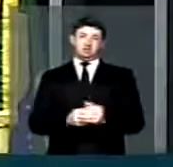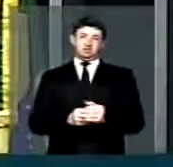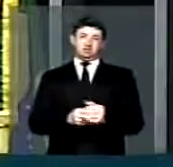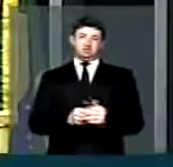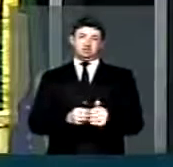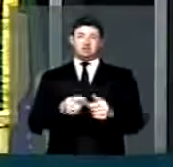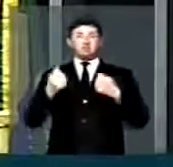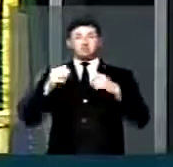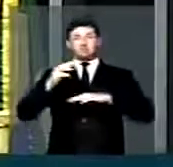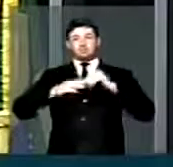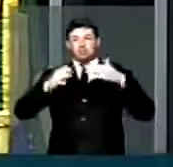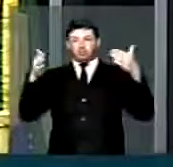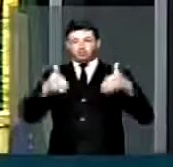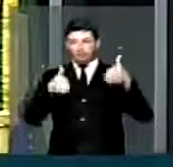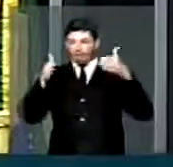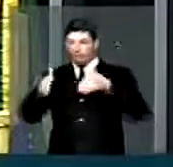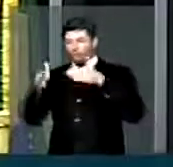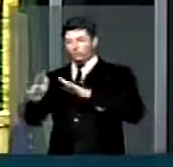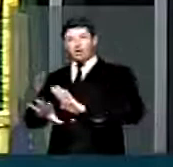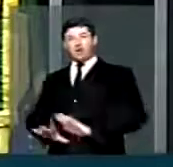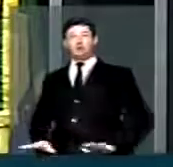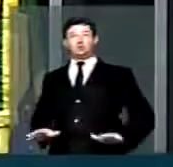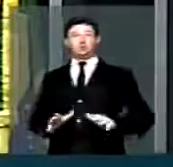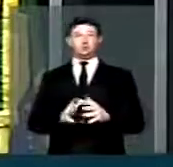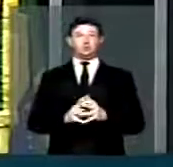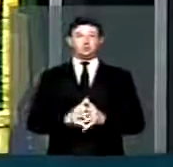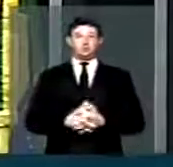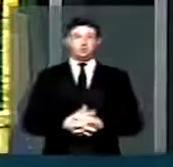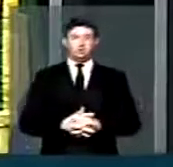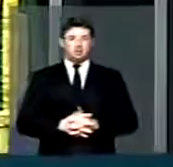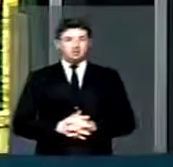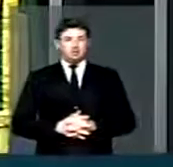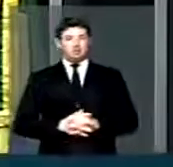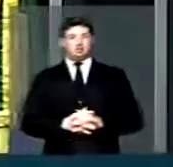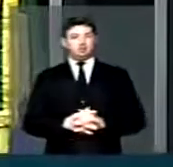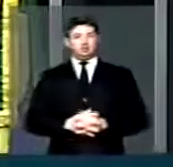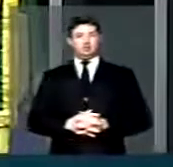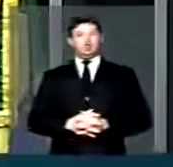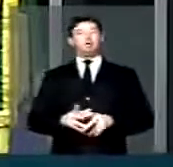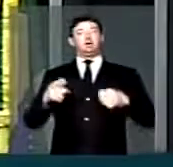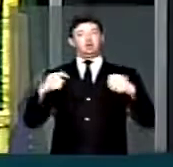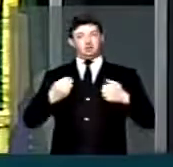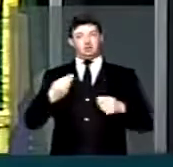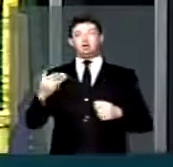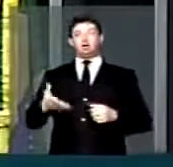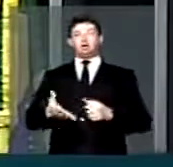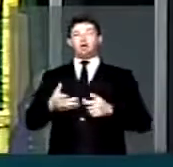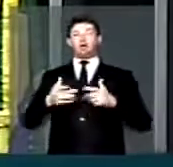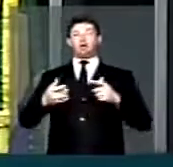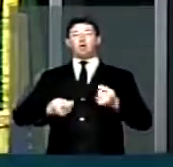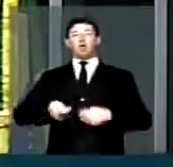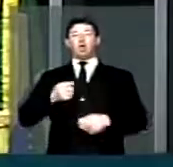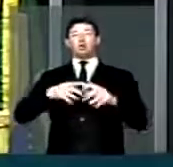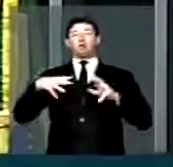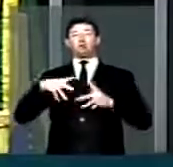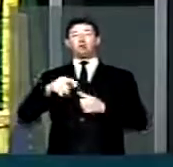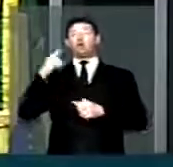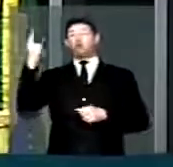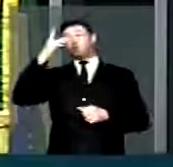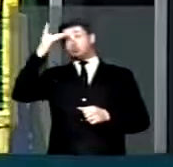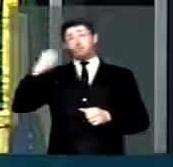que especializar. E tem que participar do comércio mundial. Todo mundo está